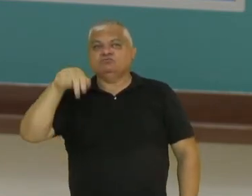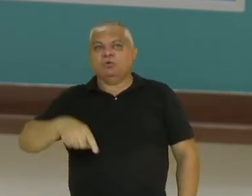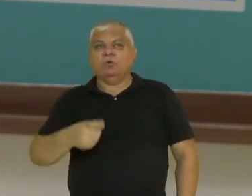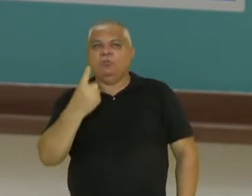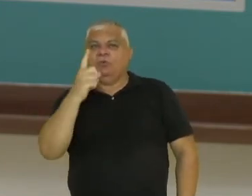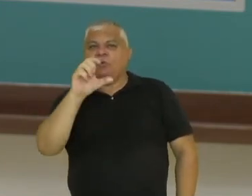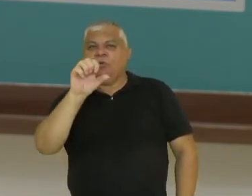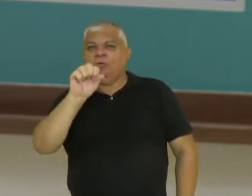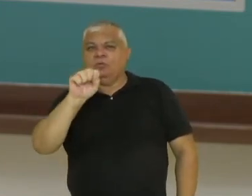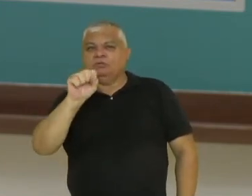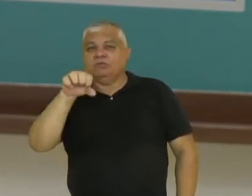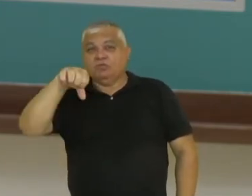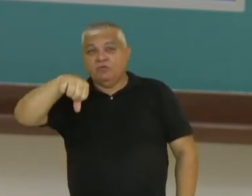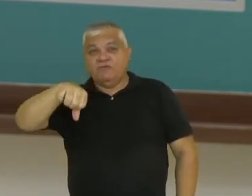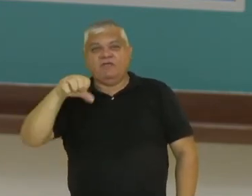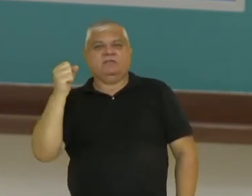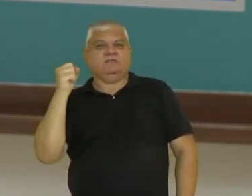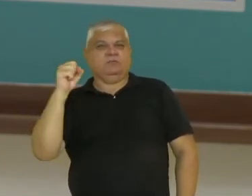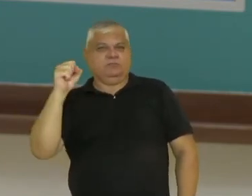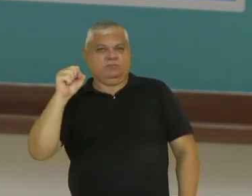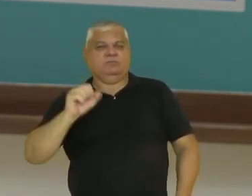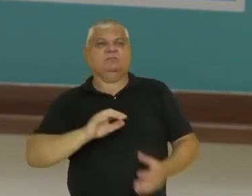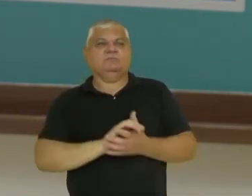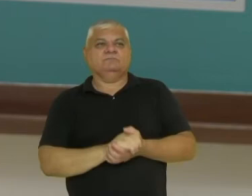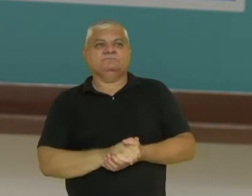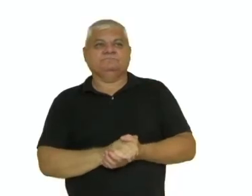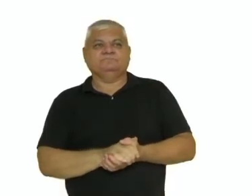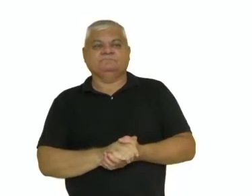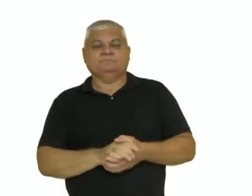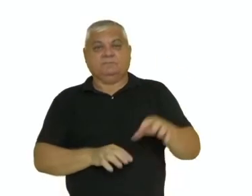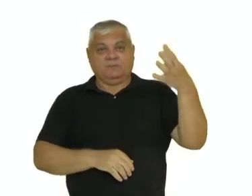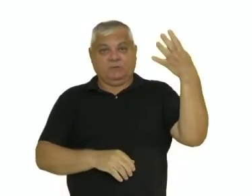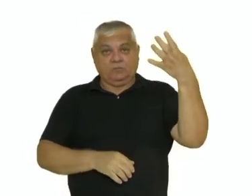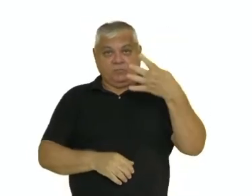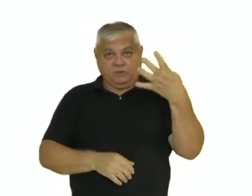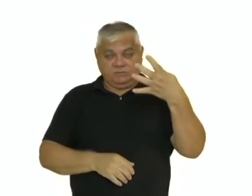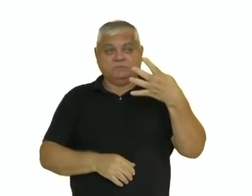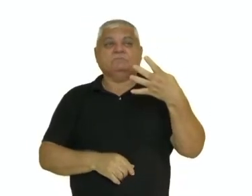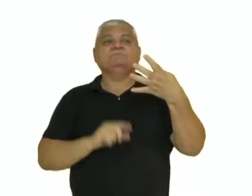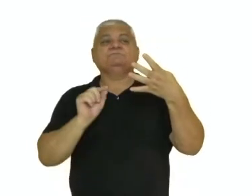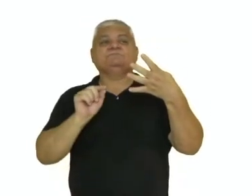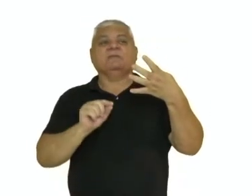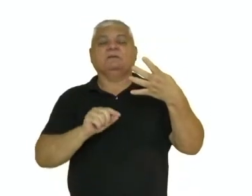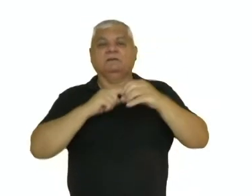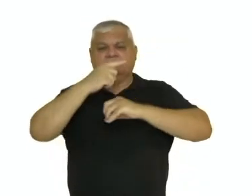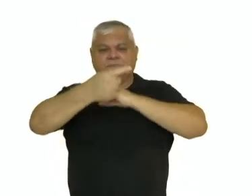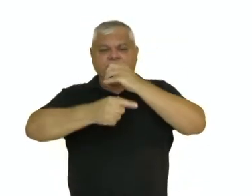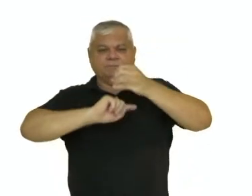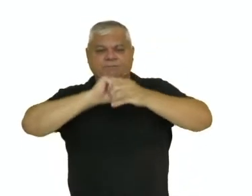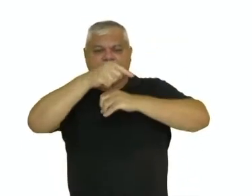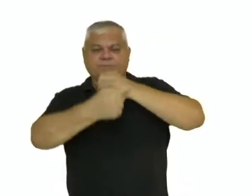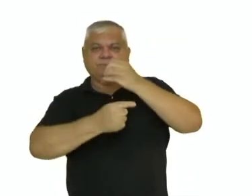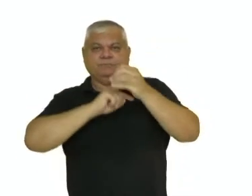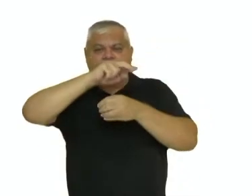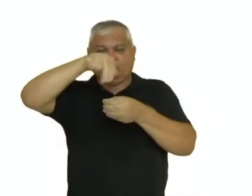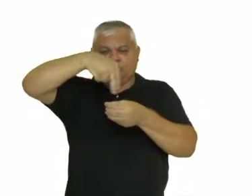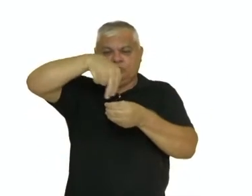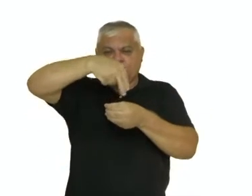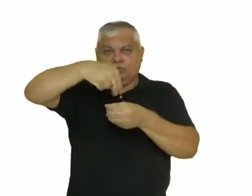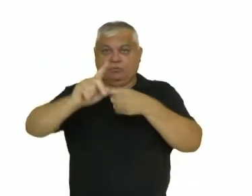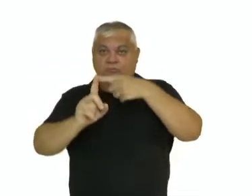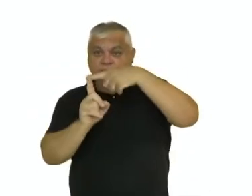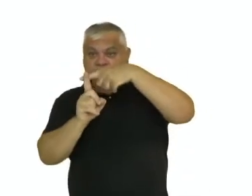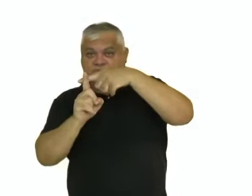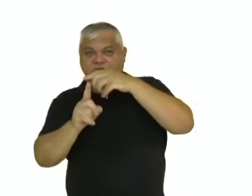1898. A frase 4, o átomo formado por núcleo positivo,